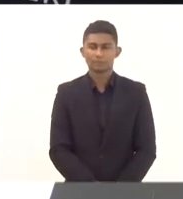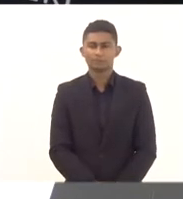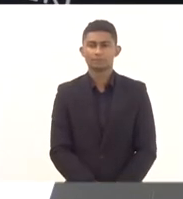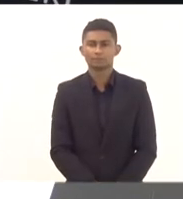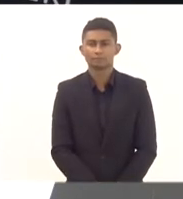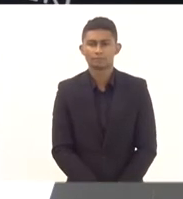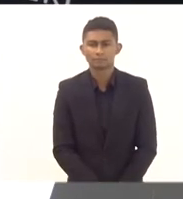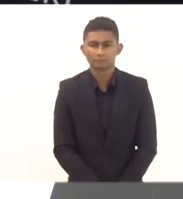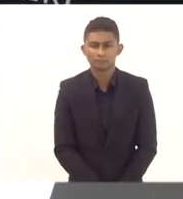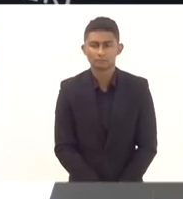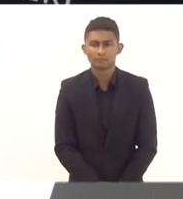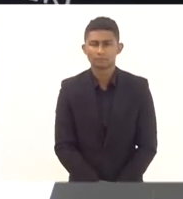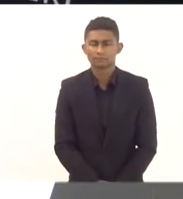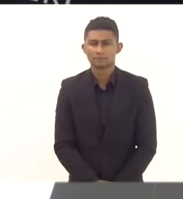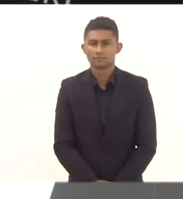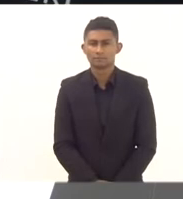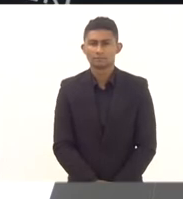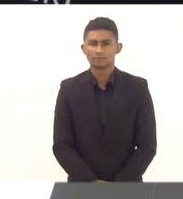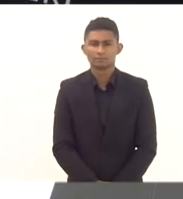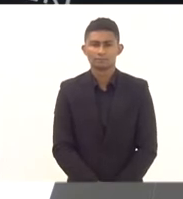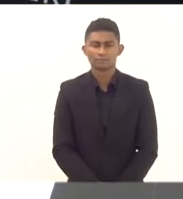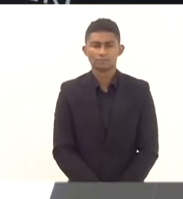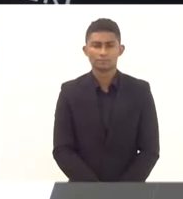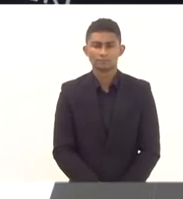Tu ainda tá com relatórios